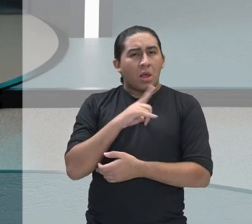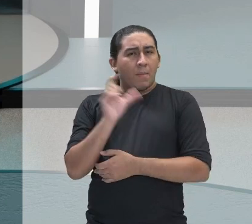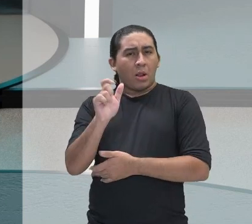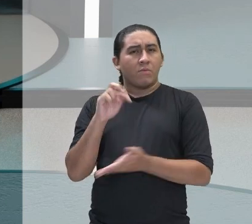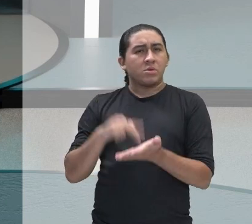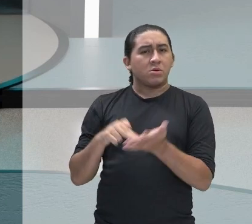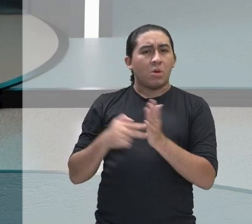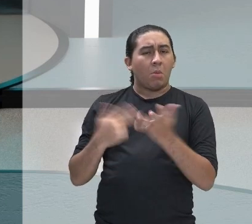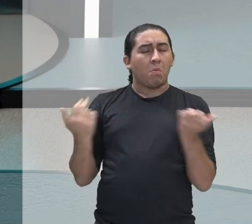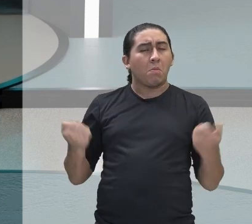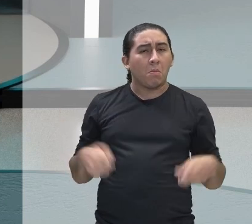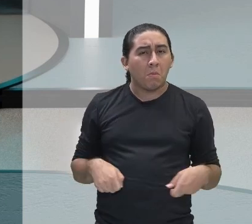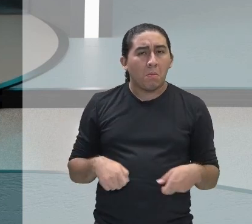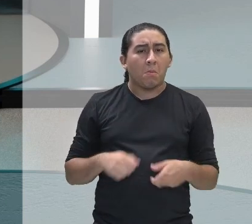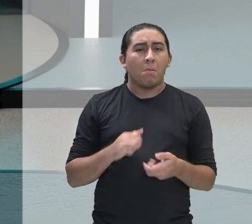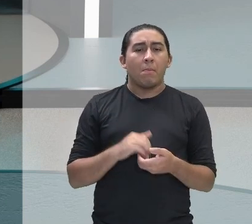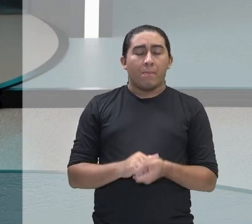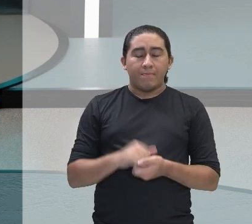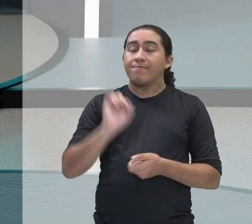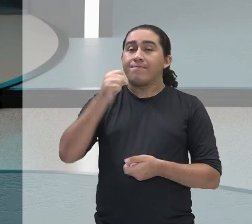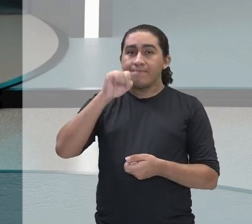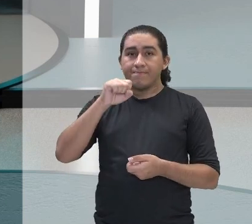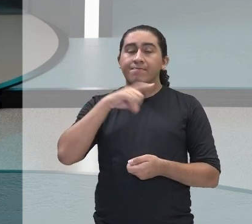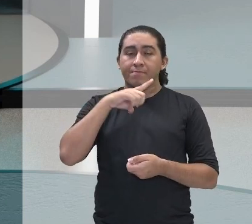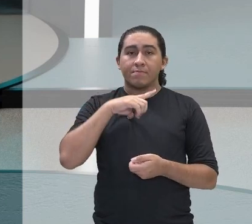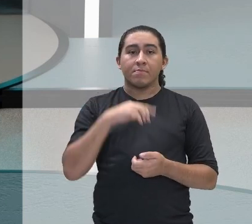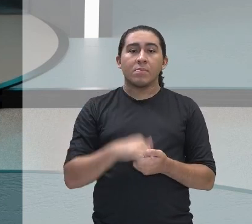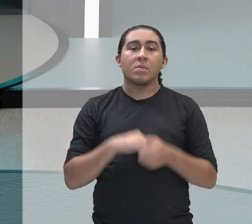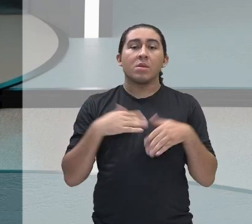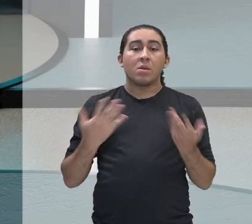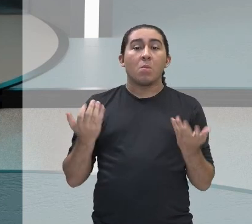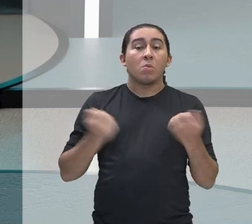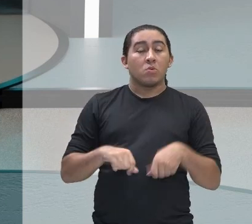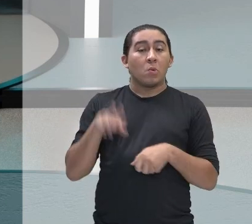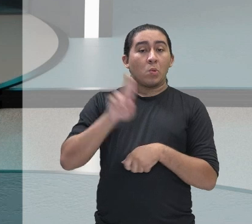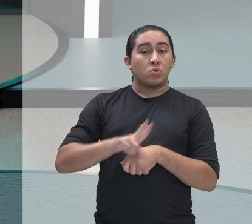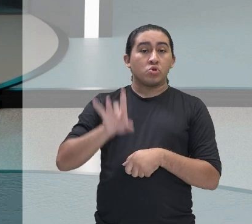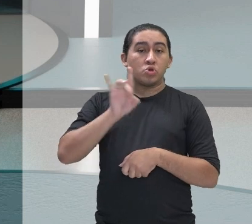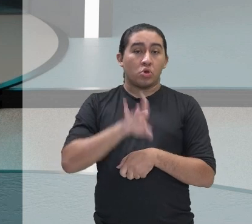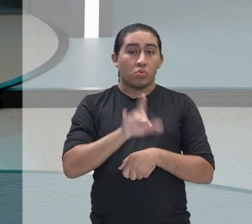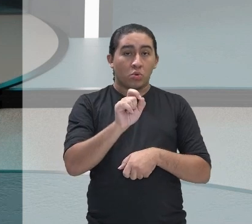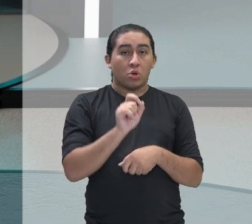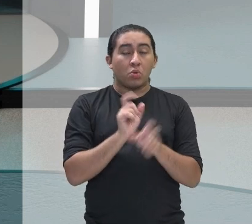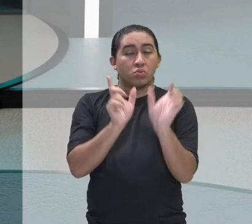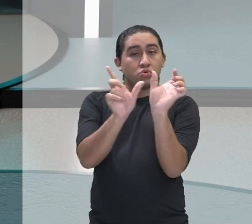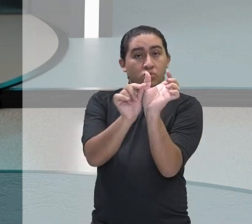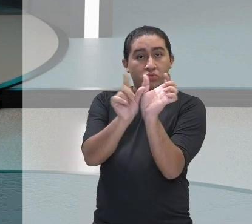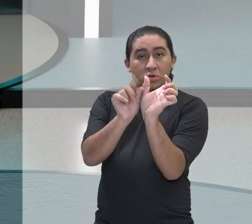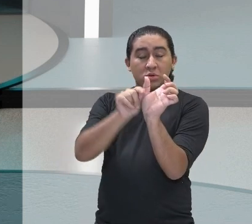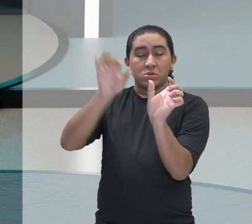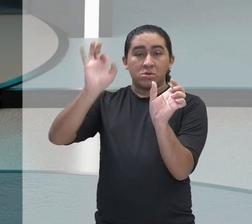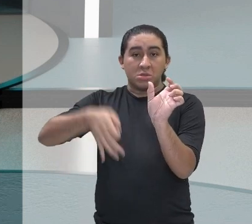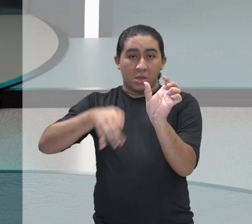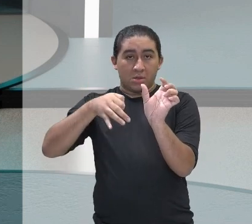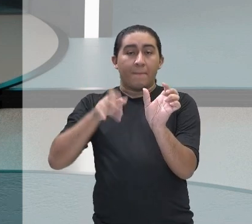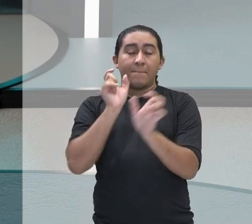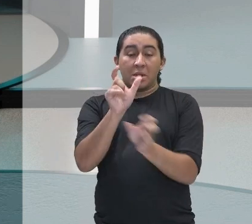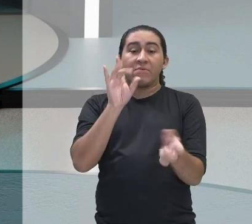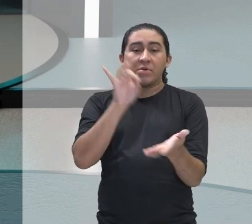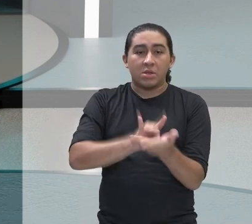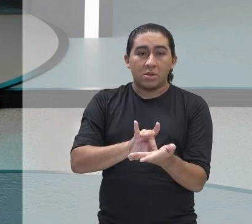palavra igualdade? Existe. Então, posso utilizar só o sufixo. A palavra vai